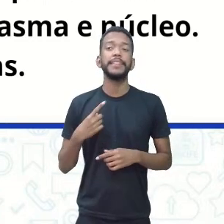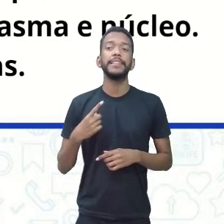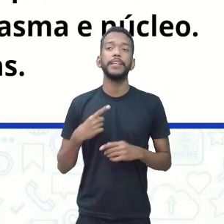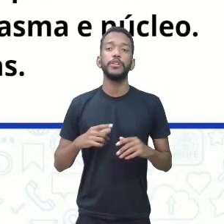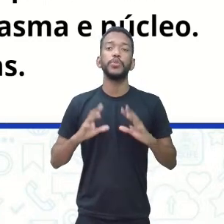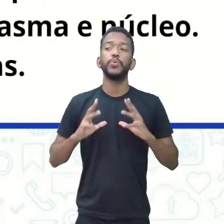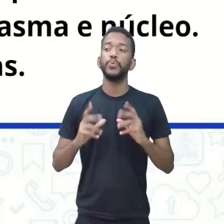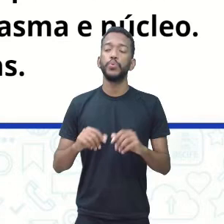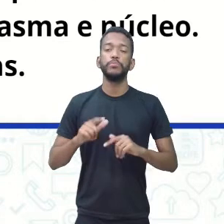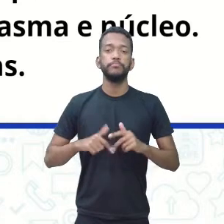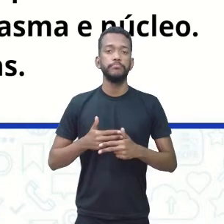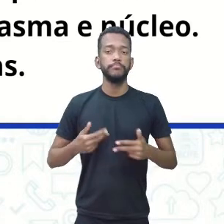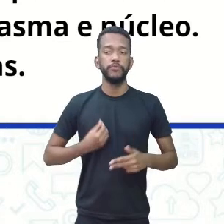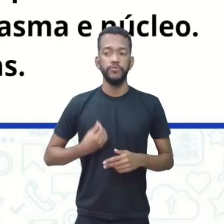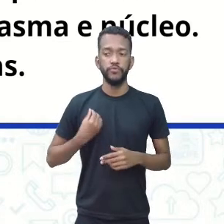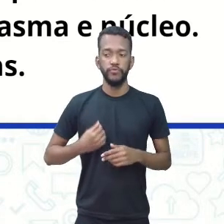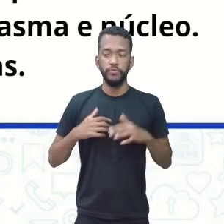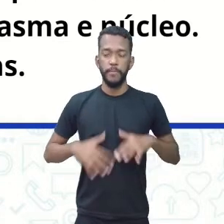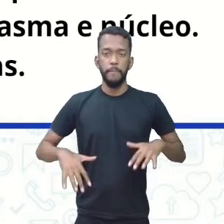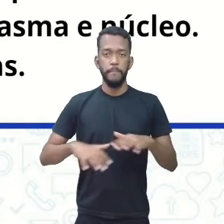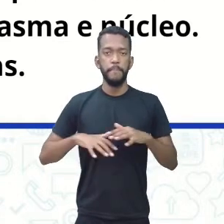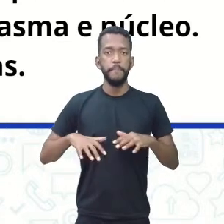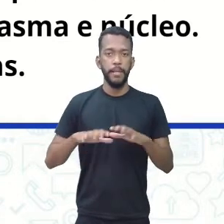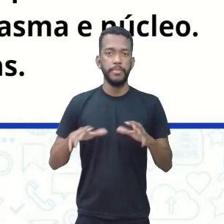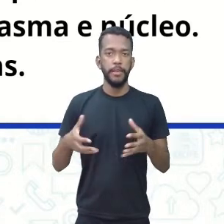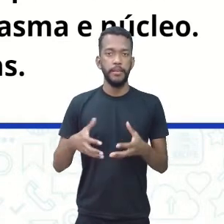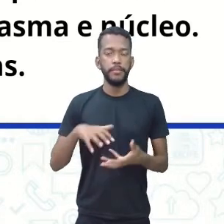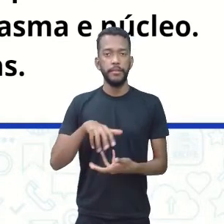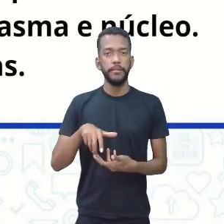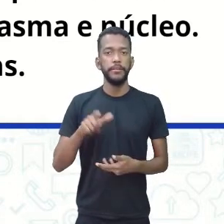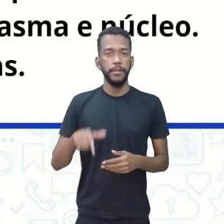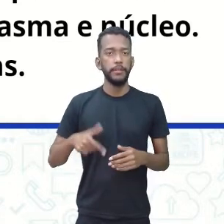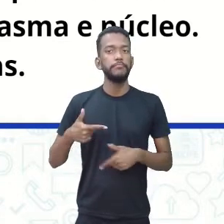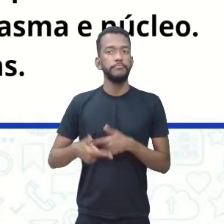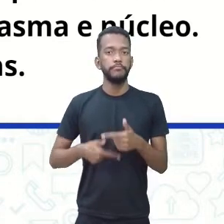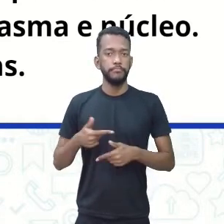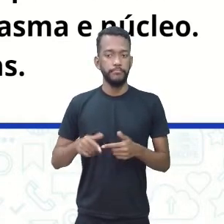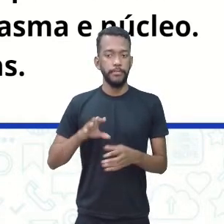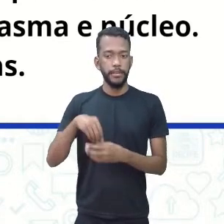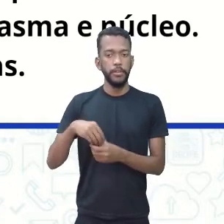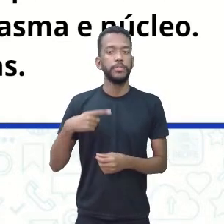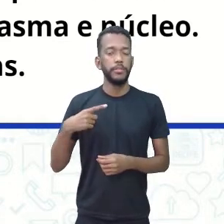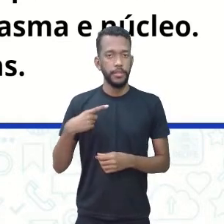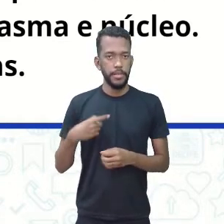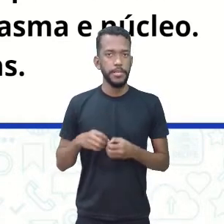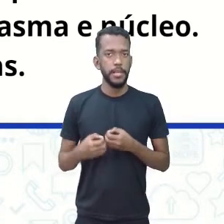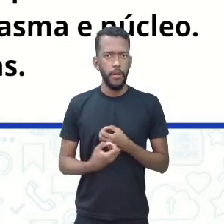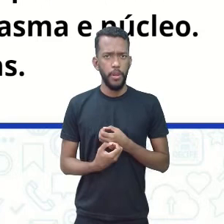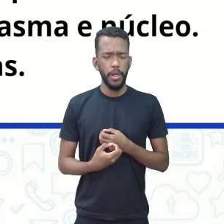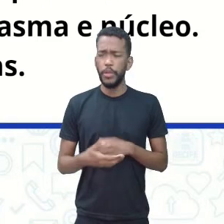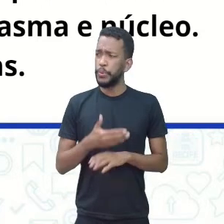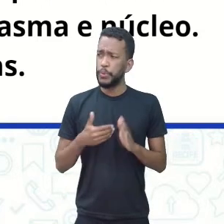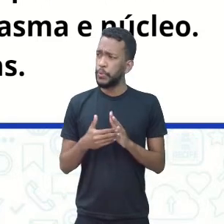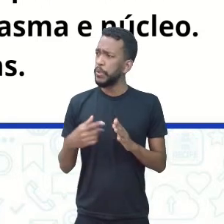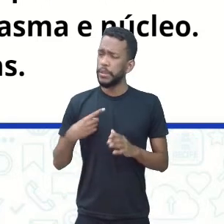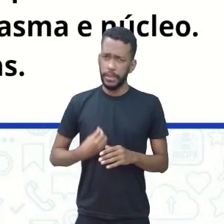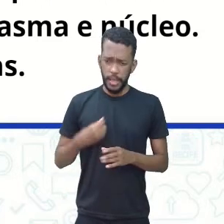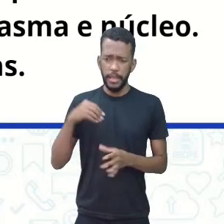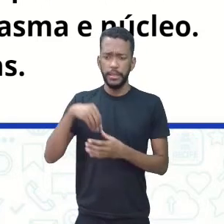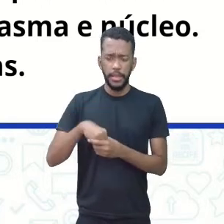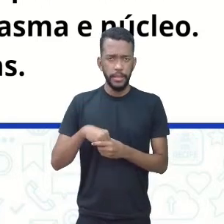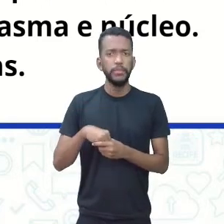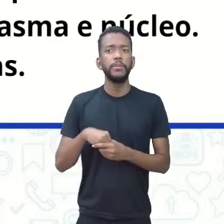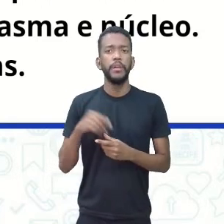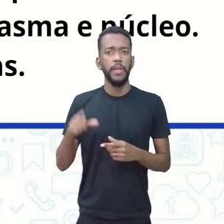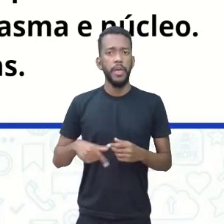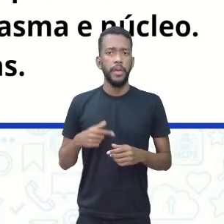matéria existente no planeta é formada por células. Então, está dizendo que tudo que tem no nosso planeta é formado por